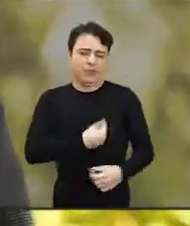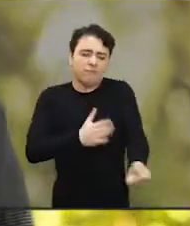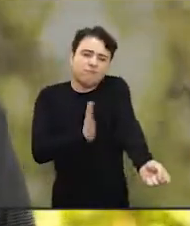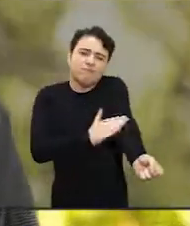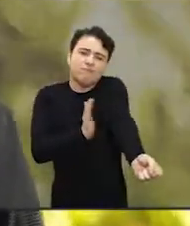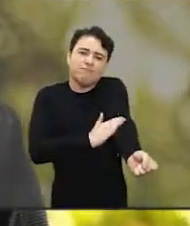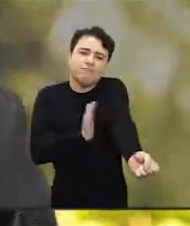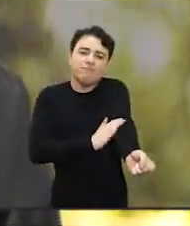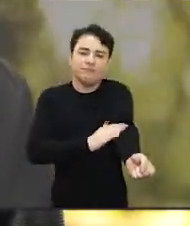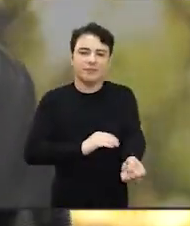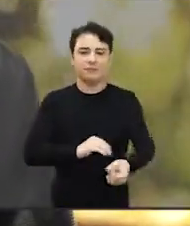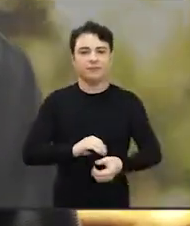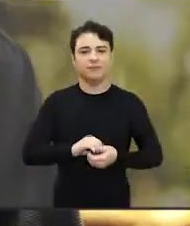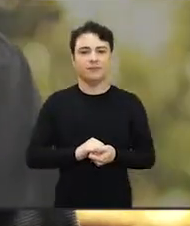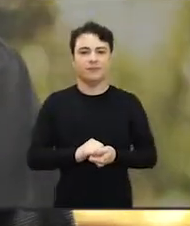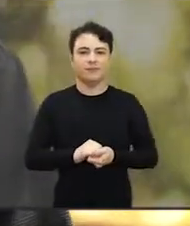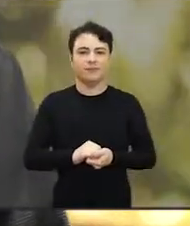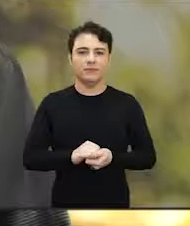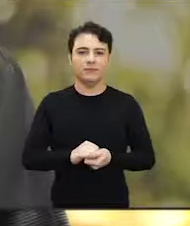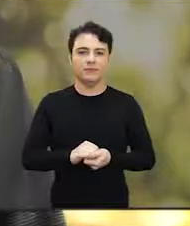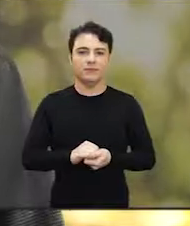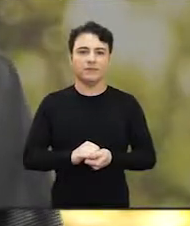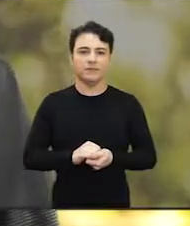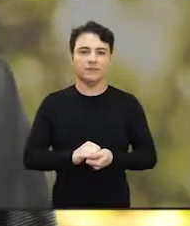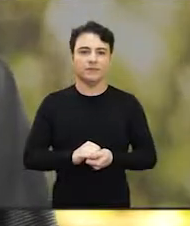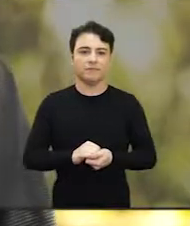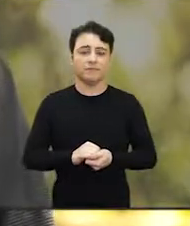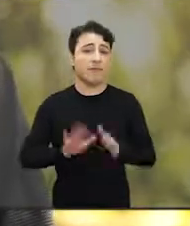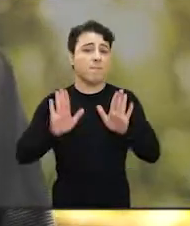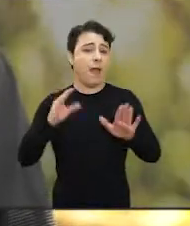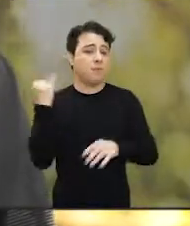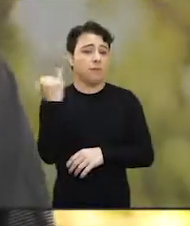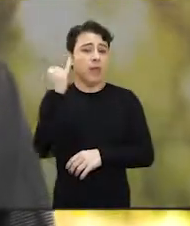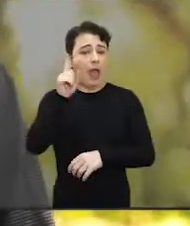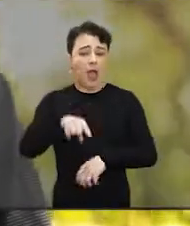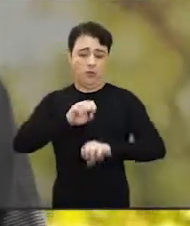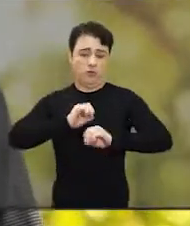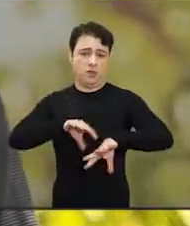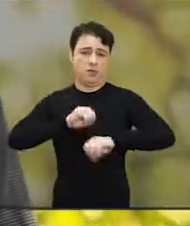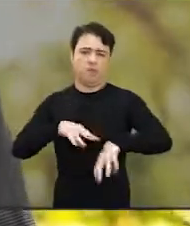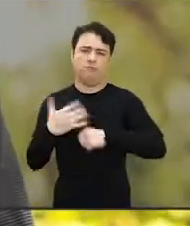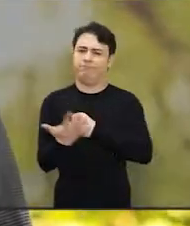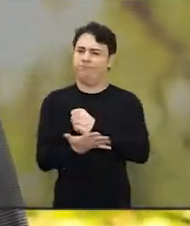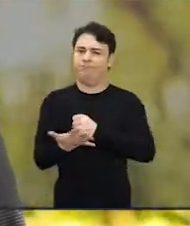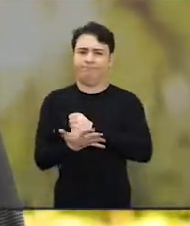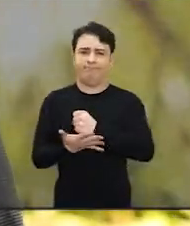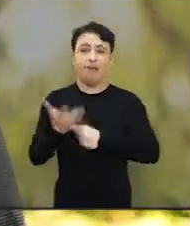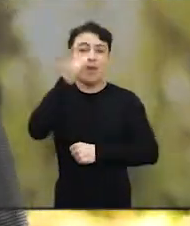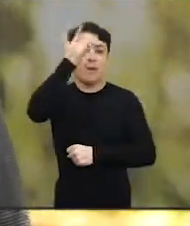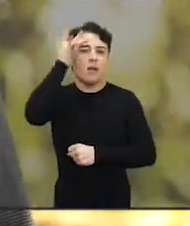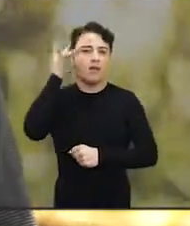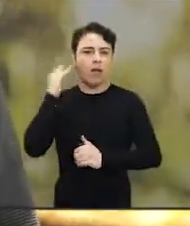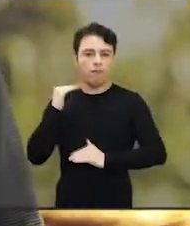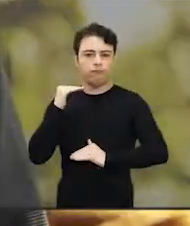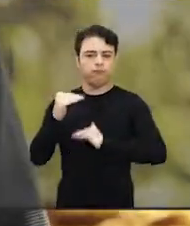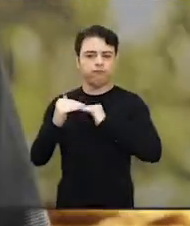está muito presente na minha vida, mas eu acho que a importância na educação é fundamental. Acho que